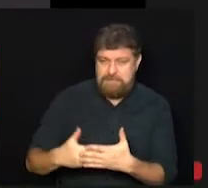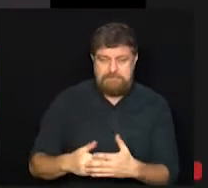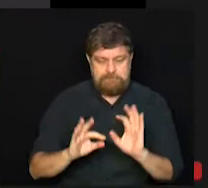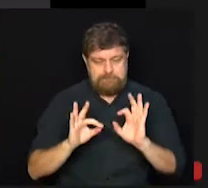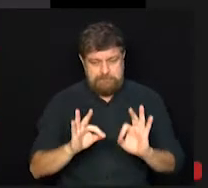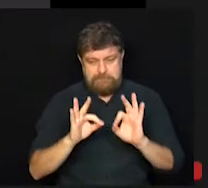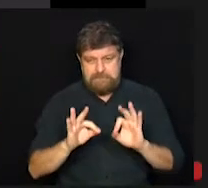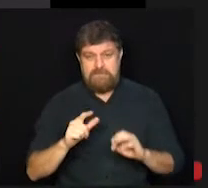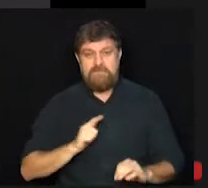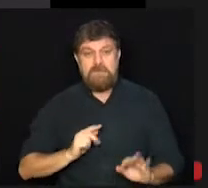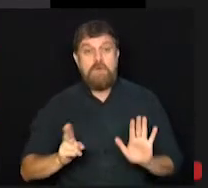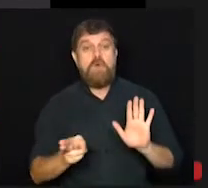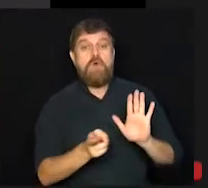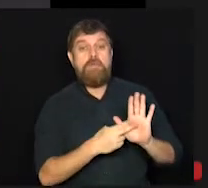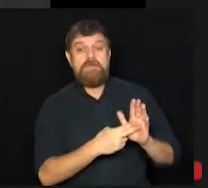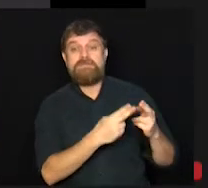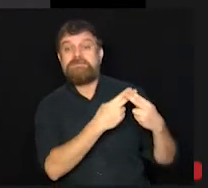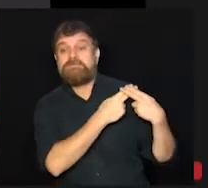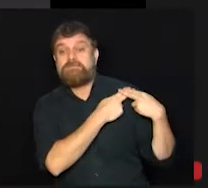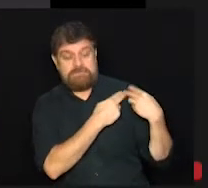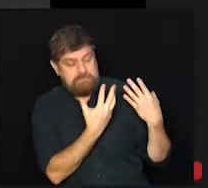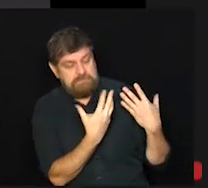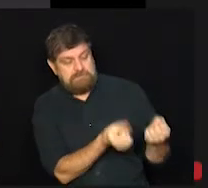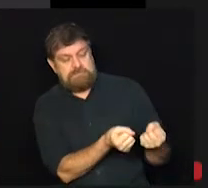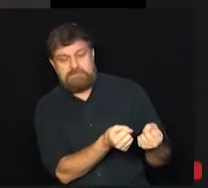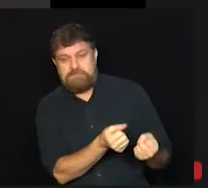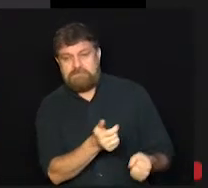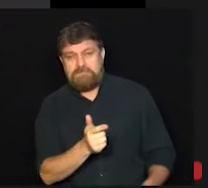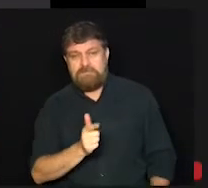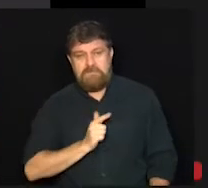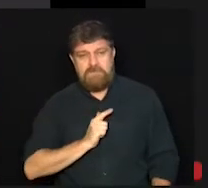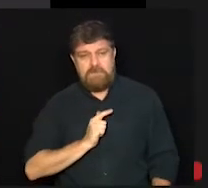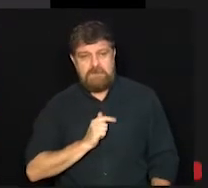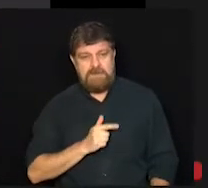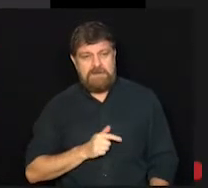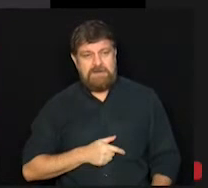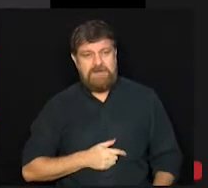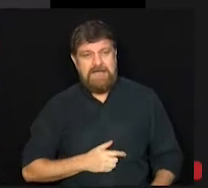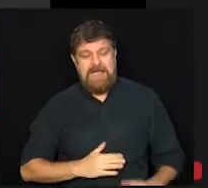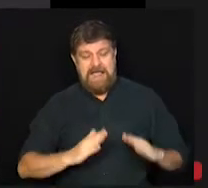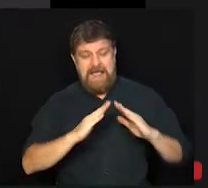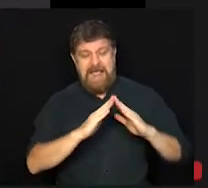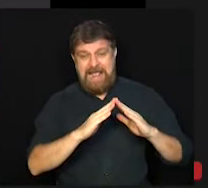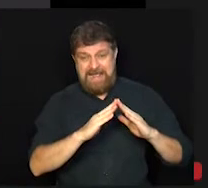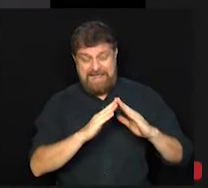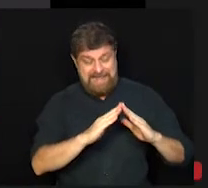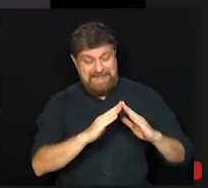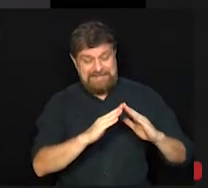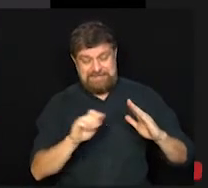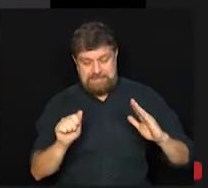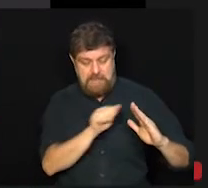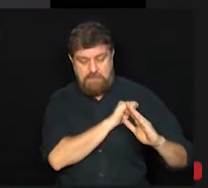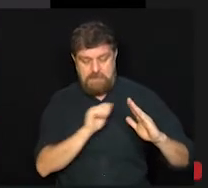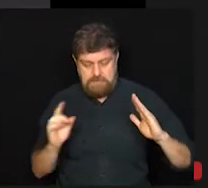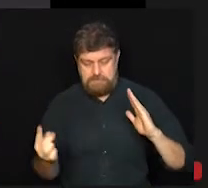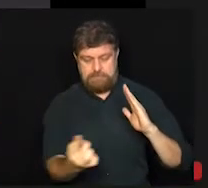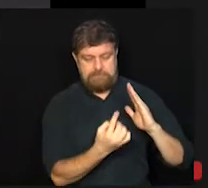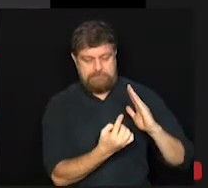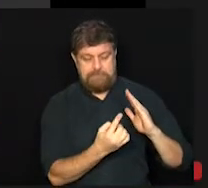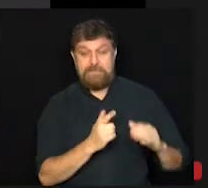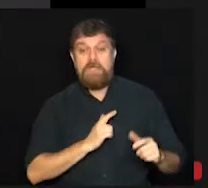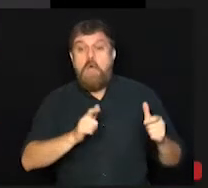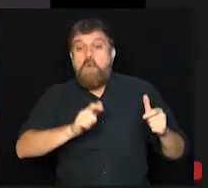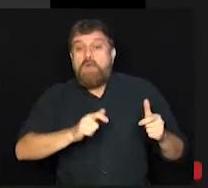esse compromisso, é preciso investir no que a gente chama de permanência estudantil. Então, dentro daquele orçamento que a Unicamp